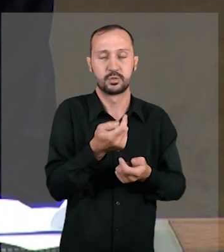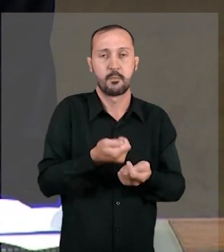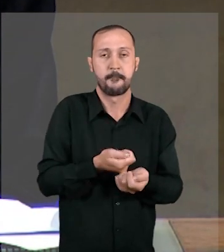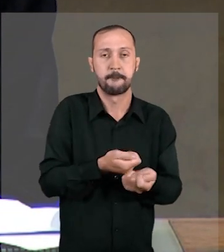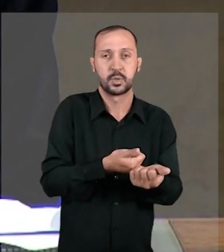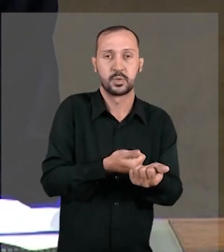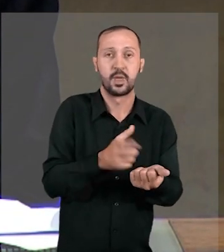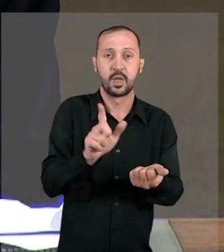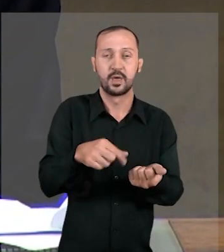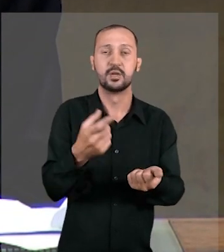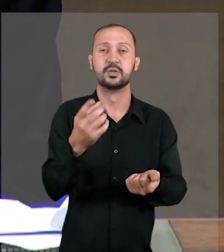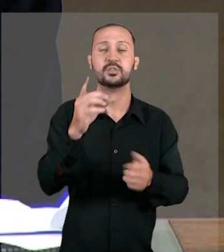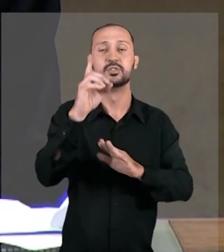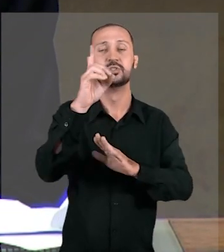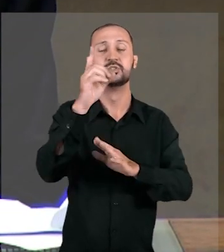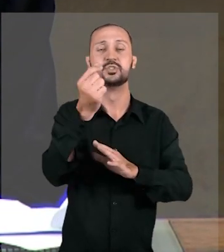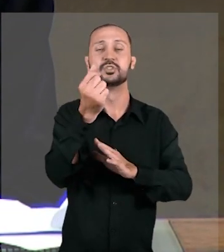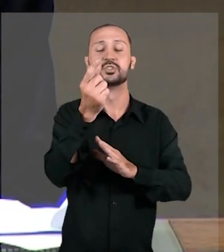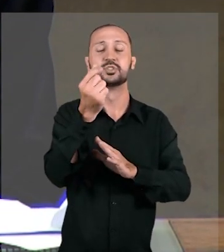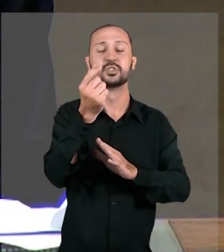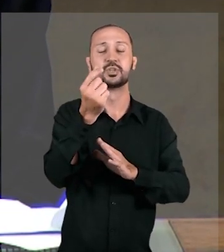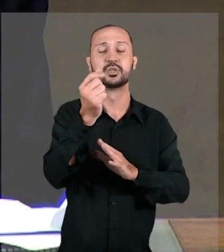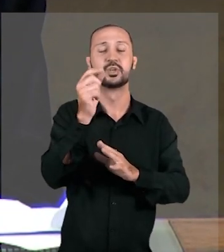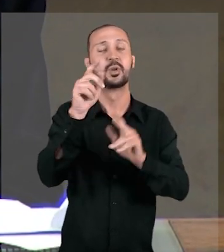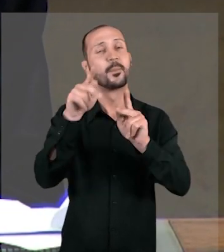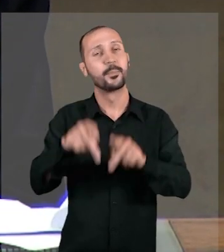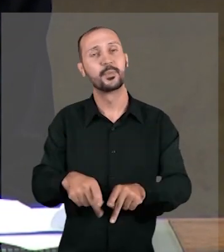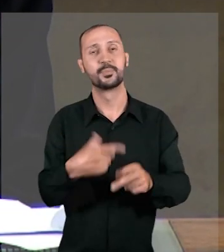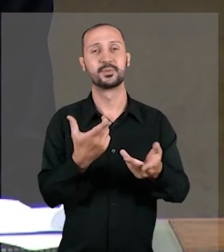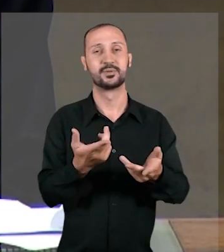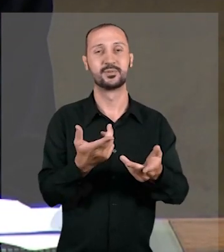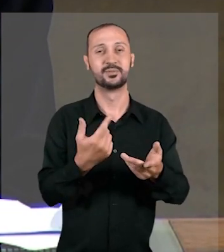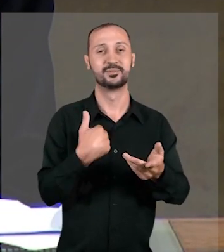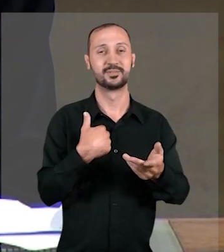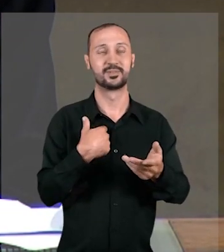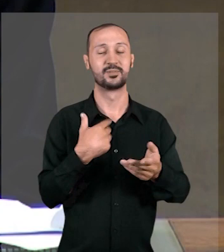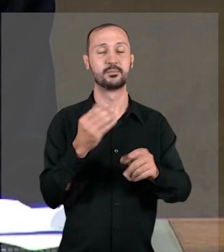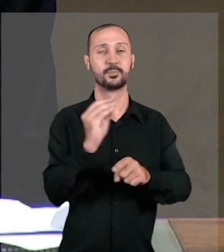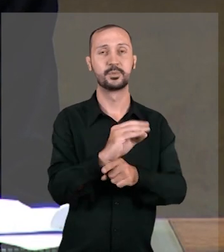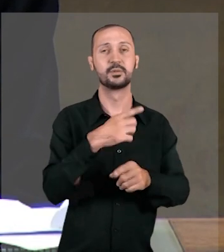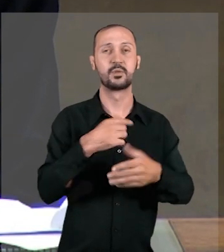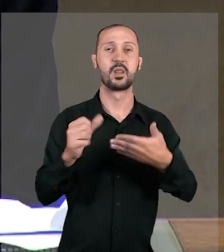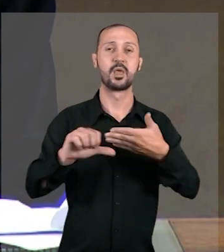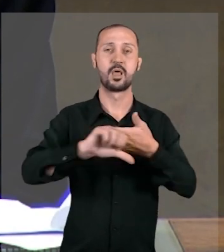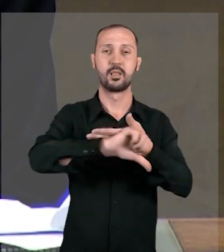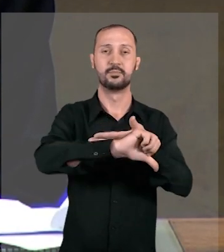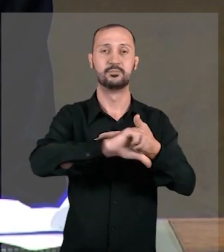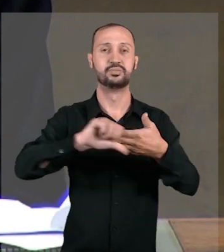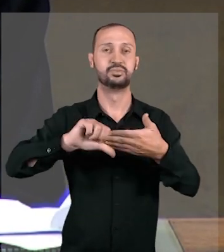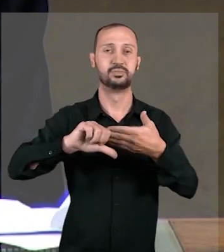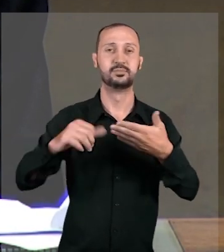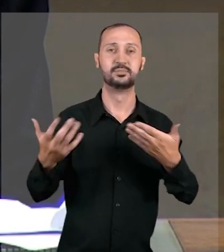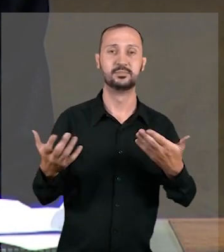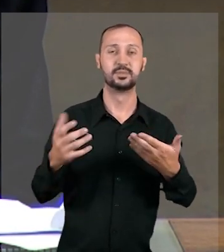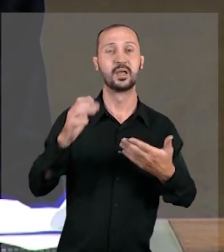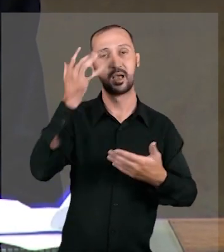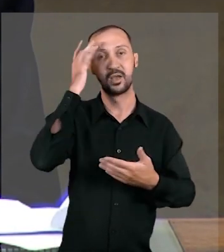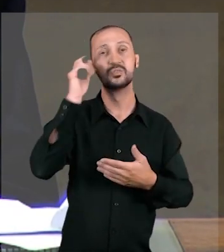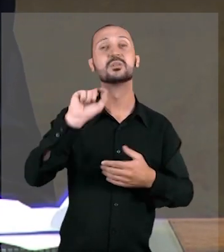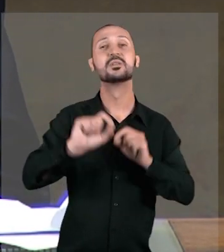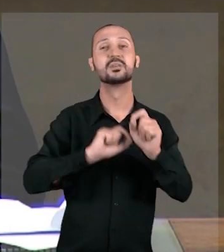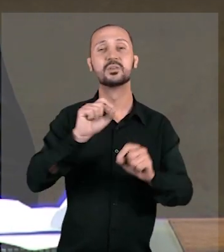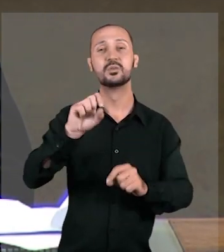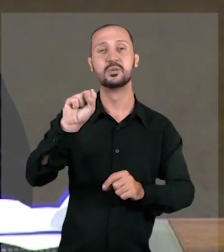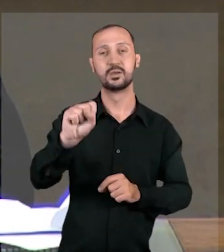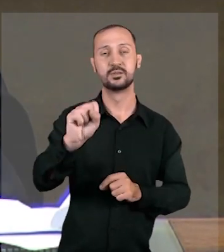o dinheiro público do contrato administrativo. Portanto, o modelo era imoral, de alto a baixo, e acho que o Supremo, em